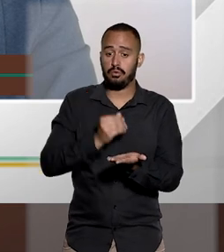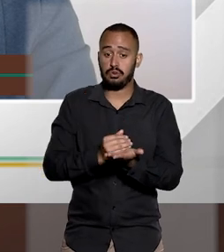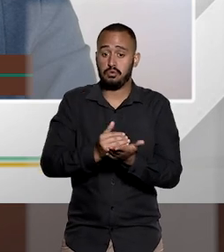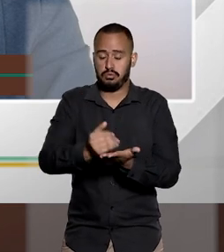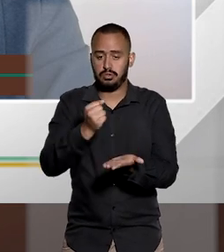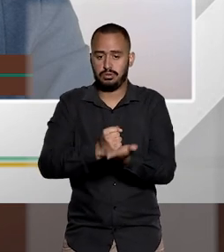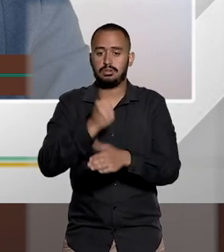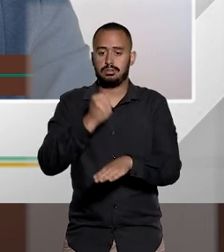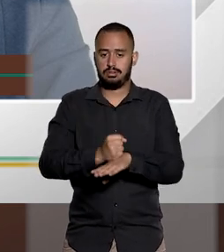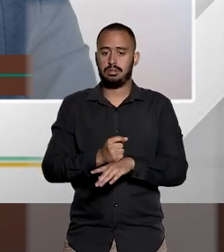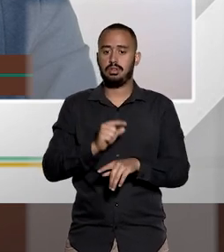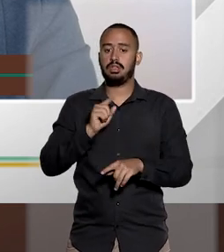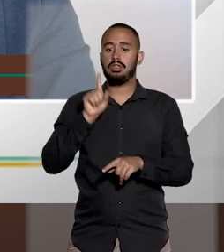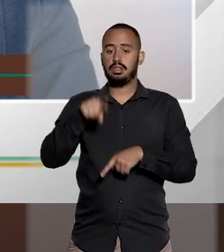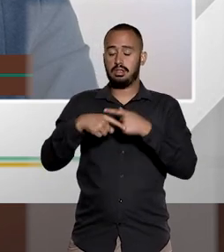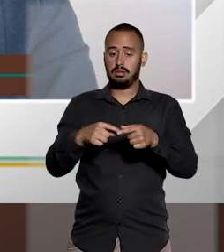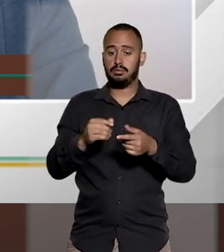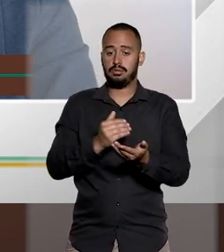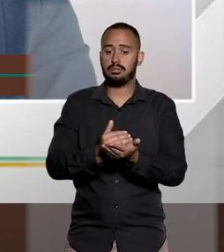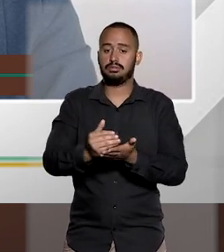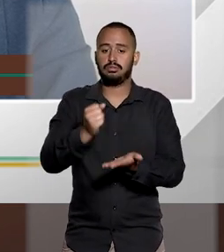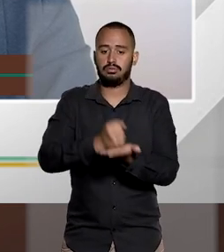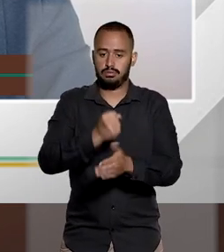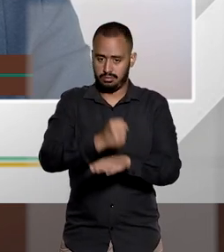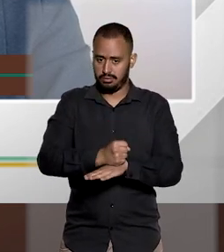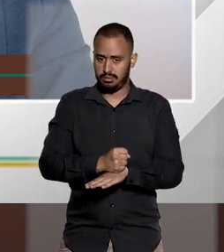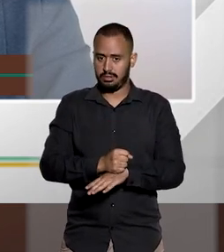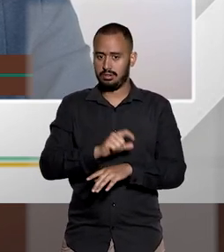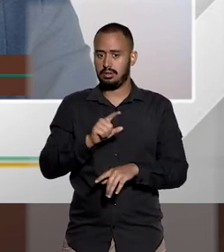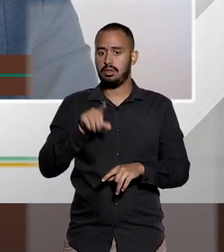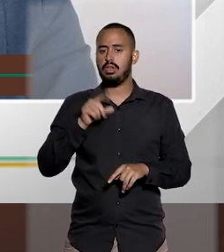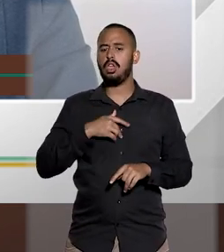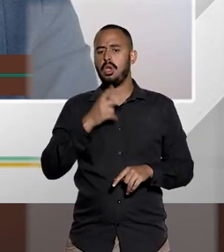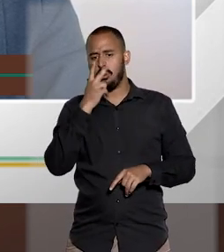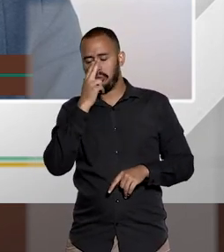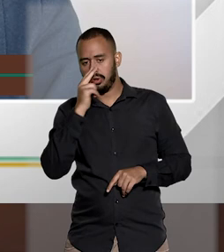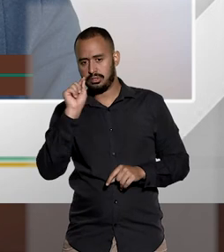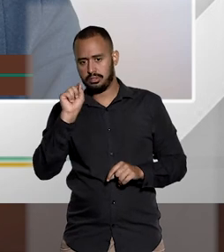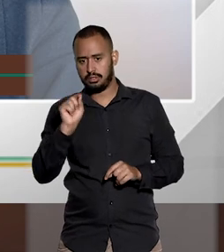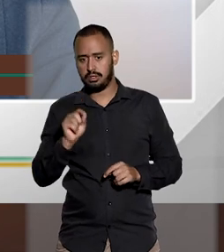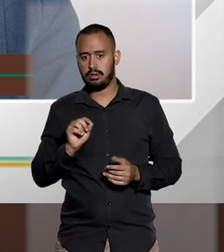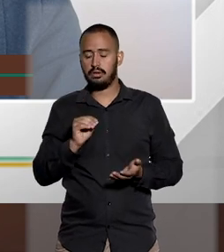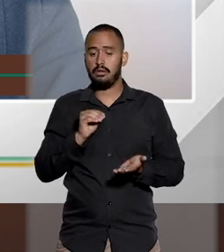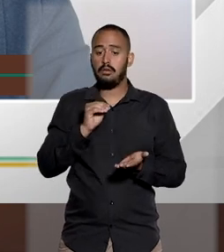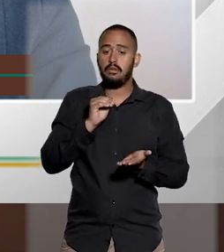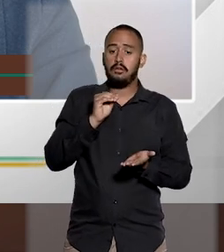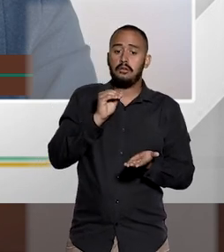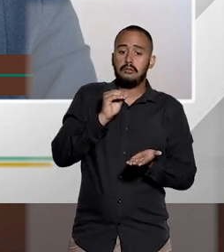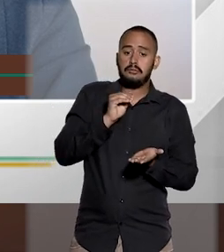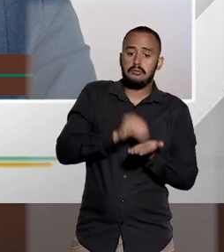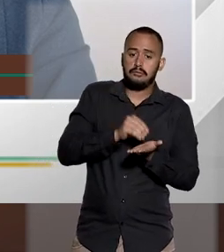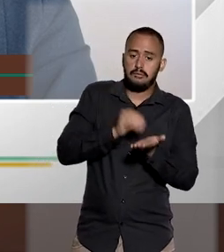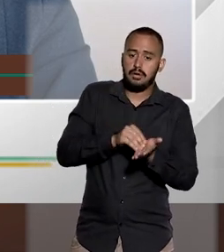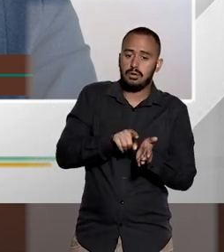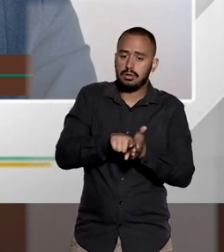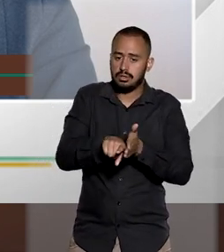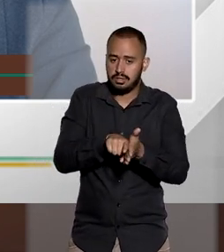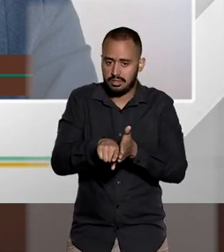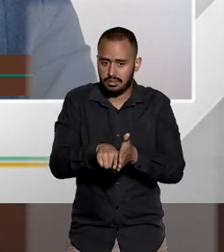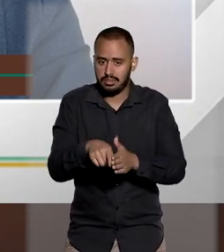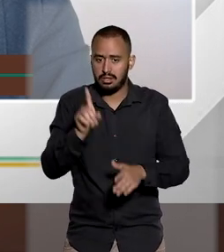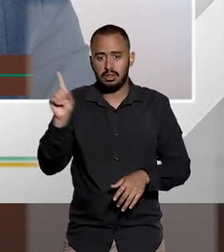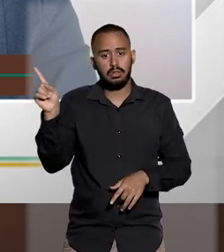de prorrogar o contrato. Agora, o que que eu acho? Que a ausência dessa comprovação de regularidade fiscal